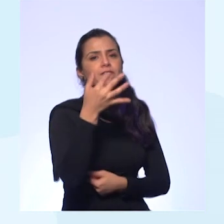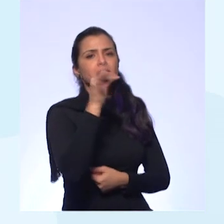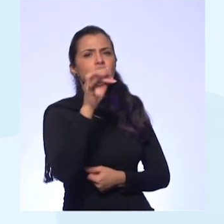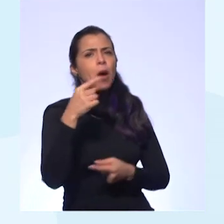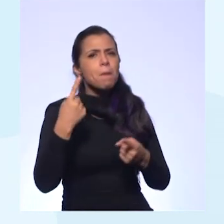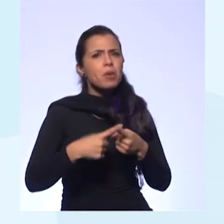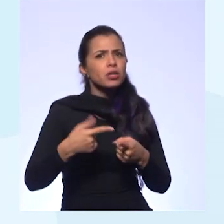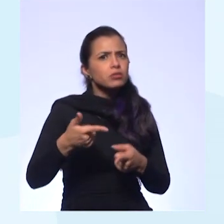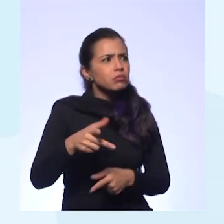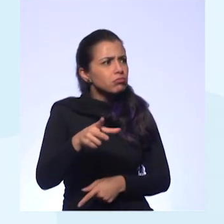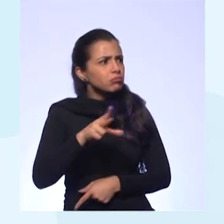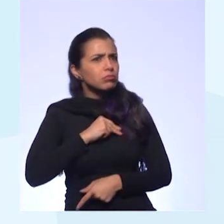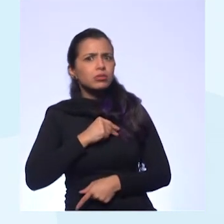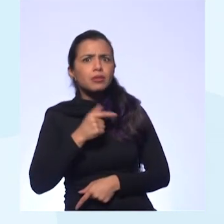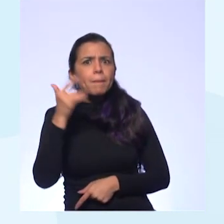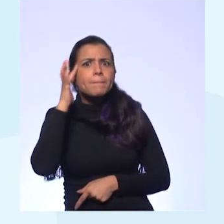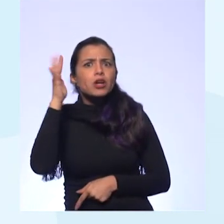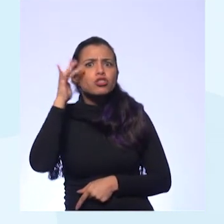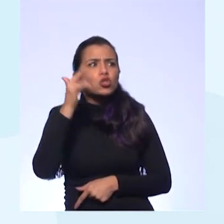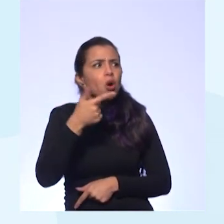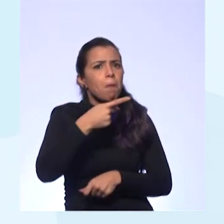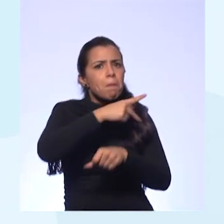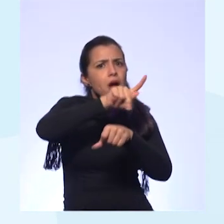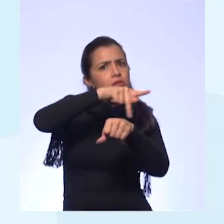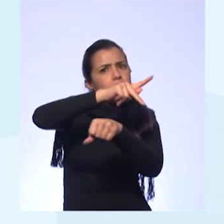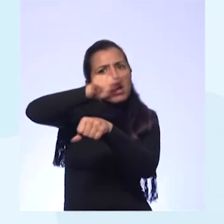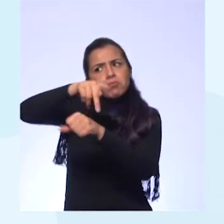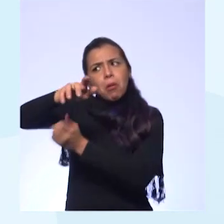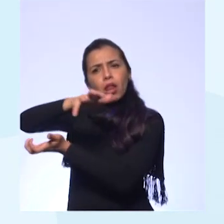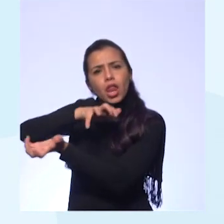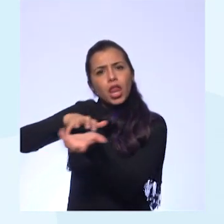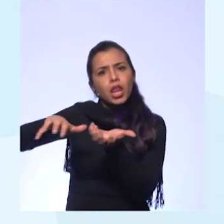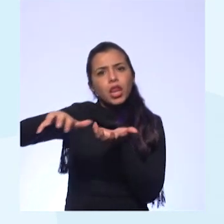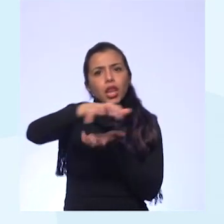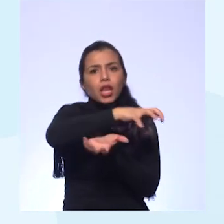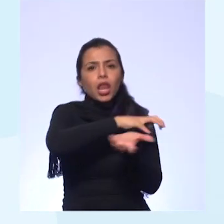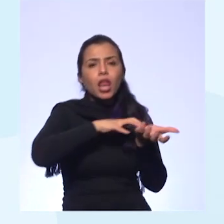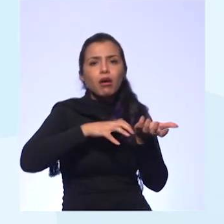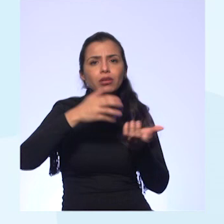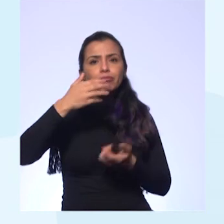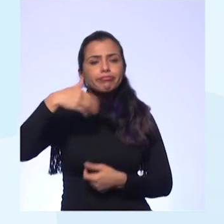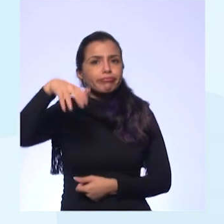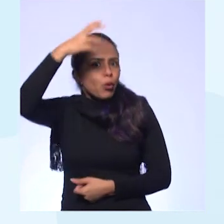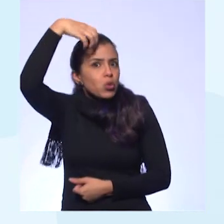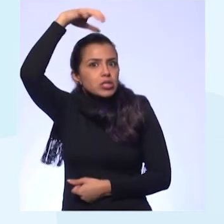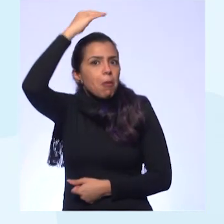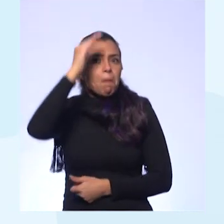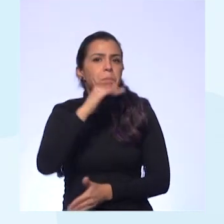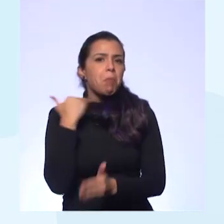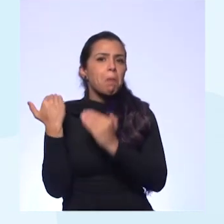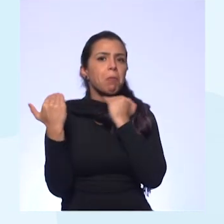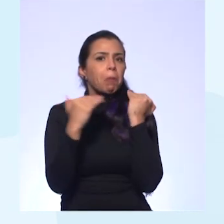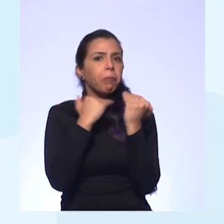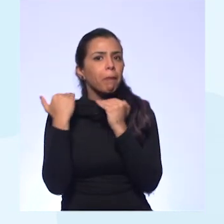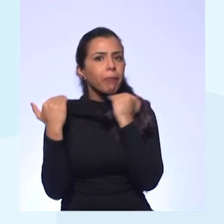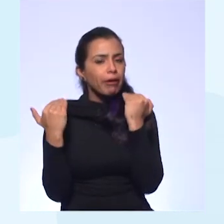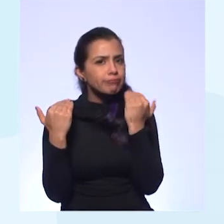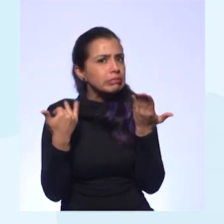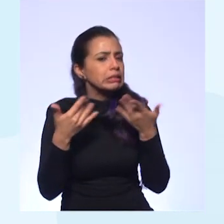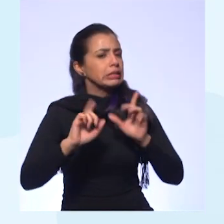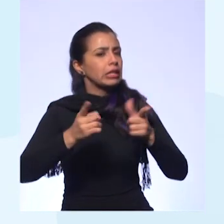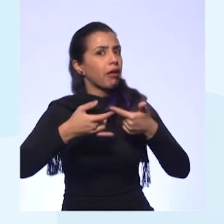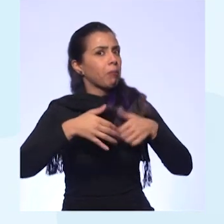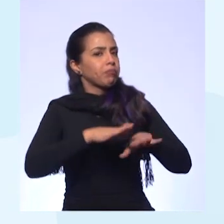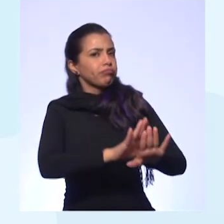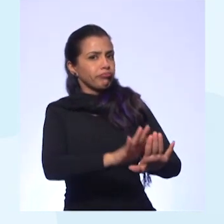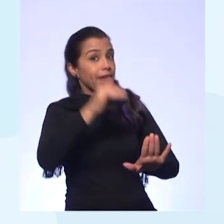moda pega, os outros países vão fazendo revolução e os reis vão seguir perdendo a cabeça literalmente por aí. Então, não queremos isso,